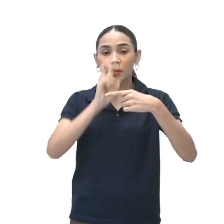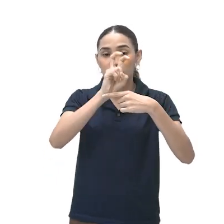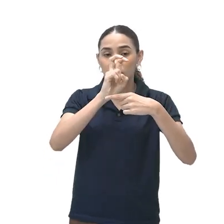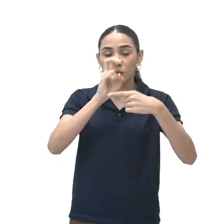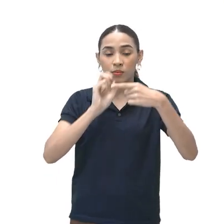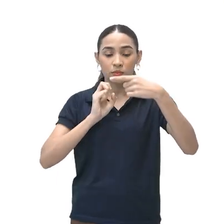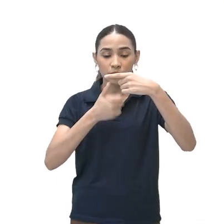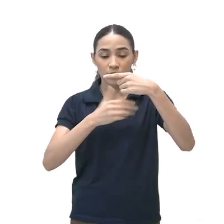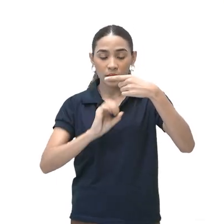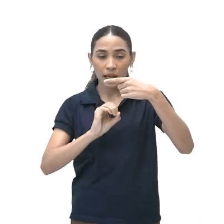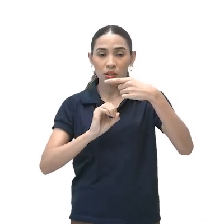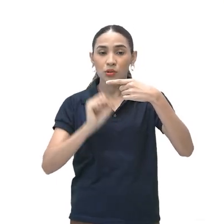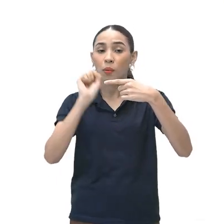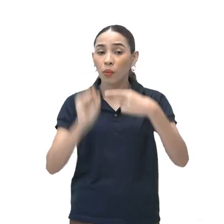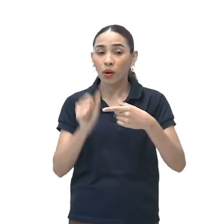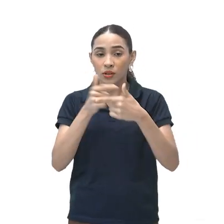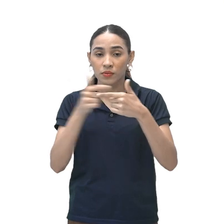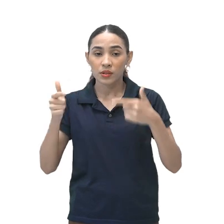Então, logo,